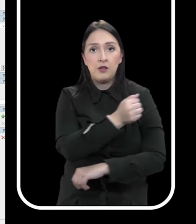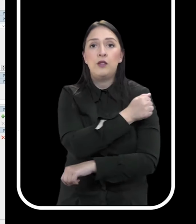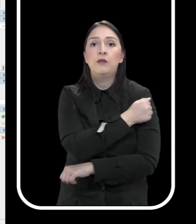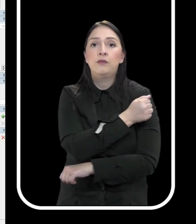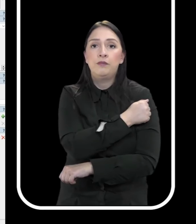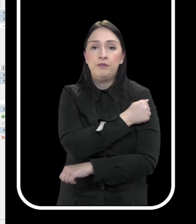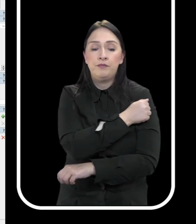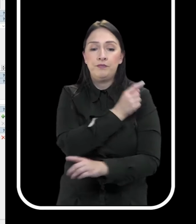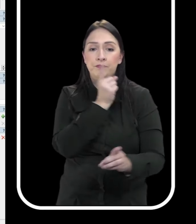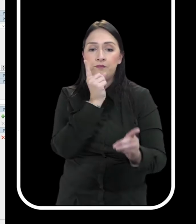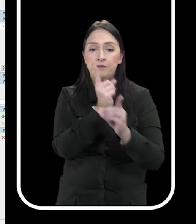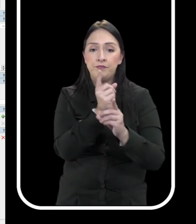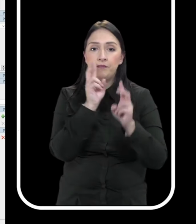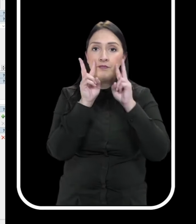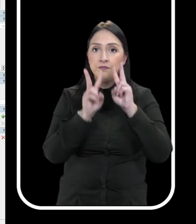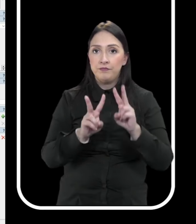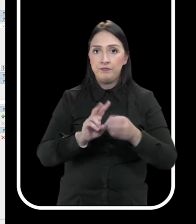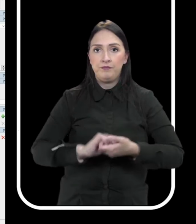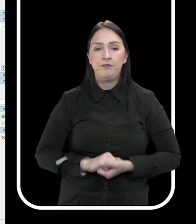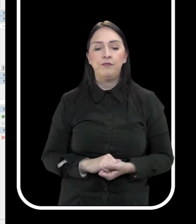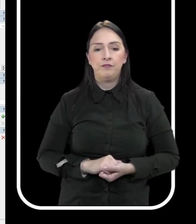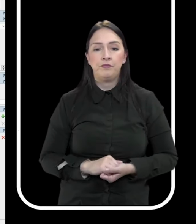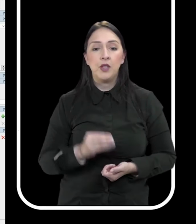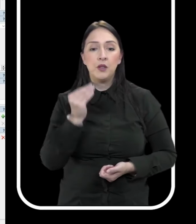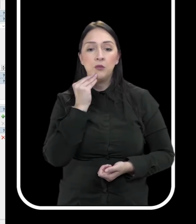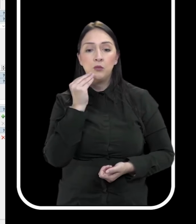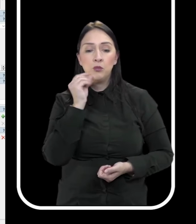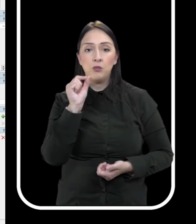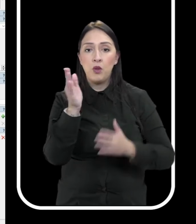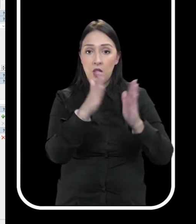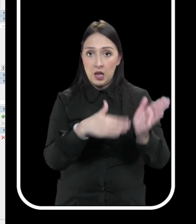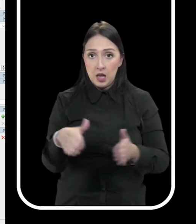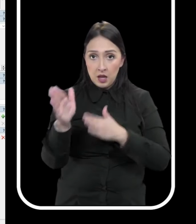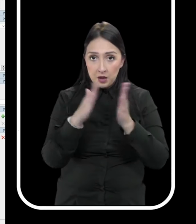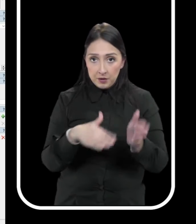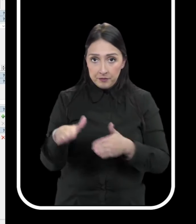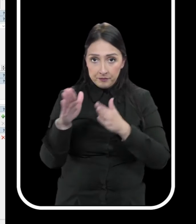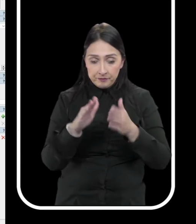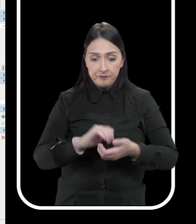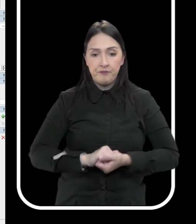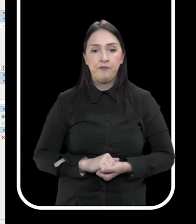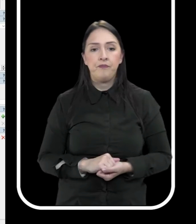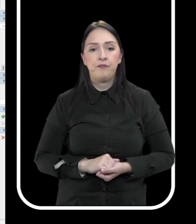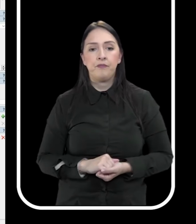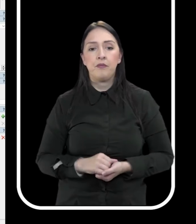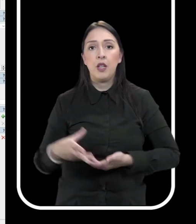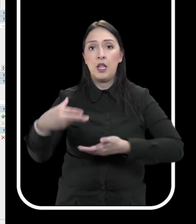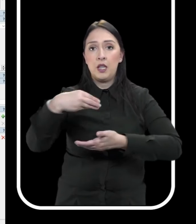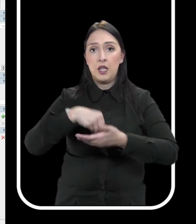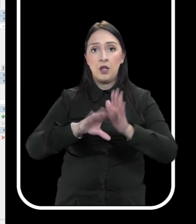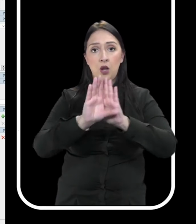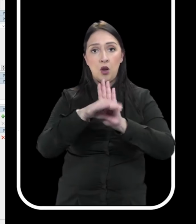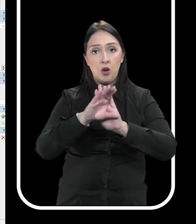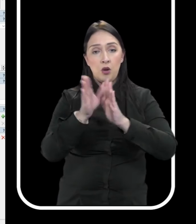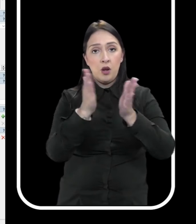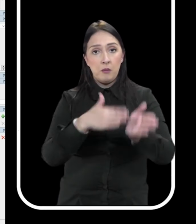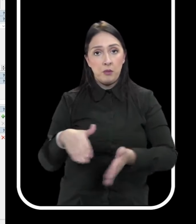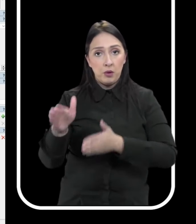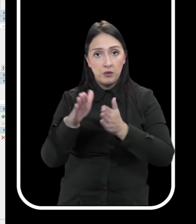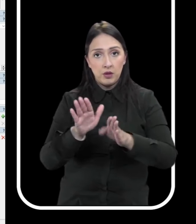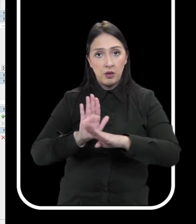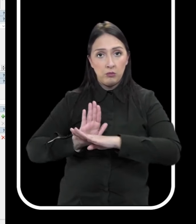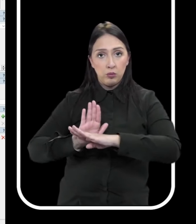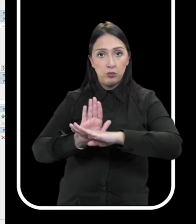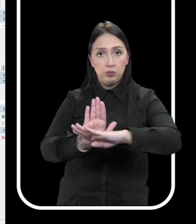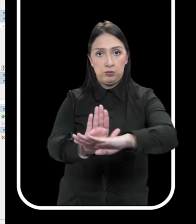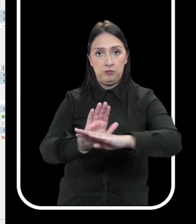nosso aluno verificar. Então, a simulação é assim, é uma linha de produção dentro do conceito de